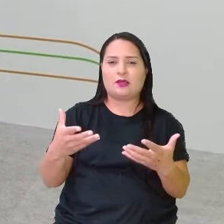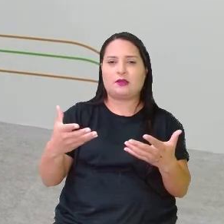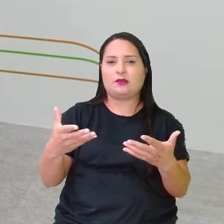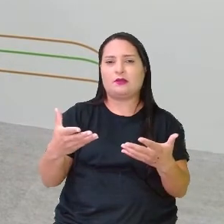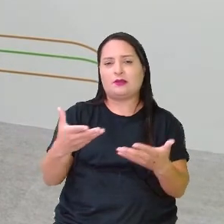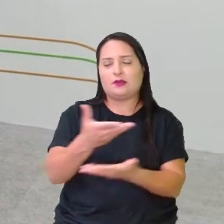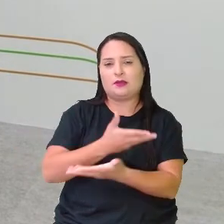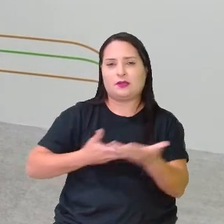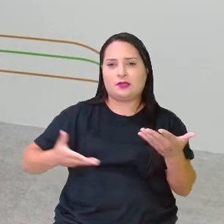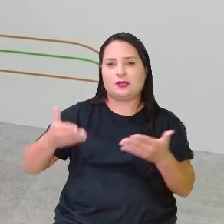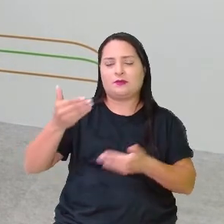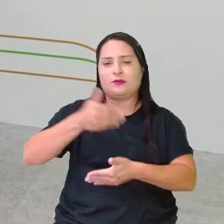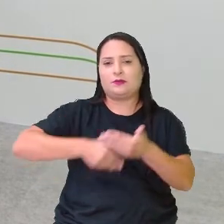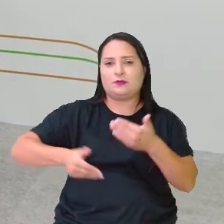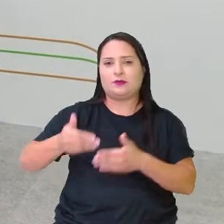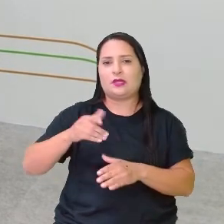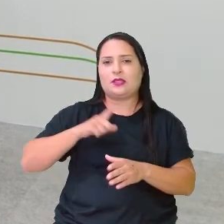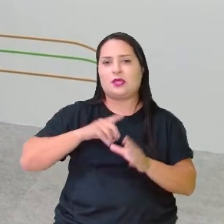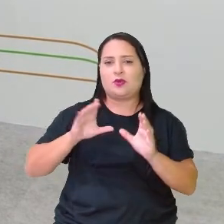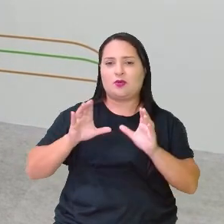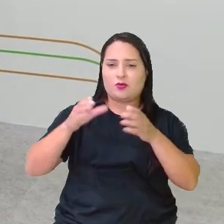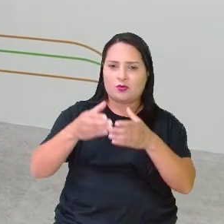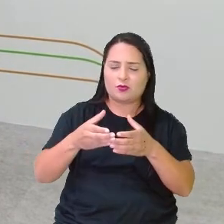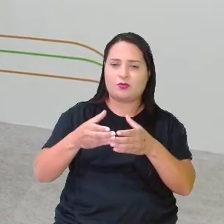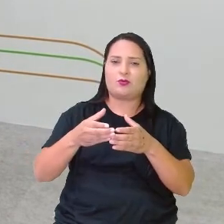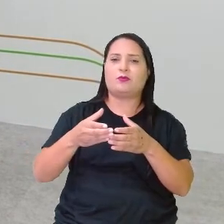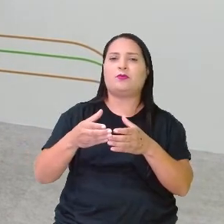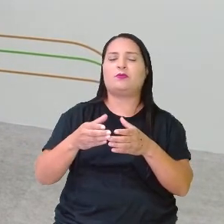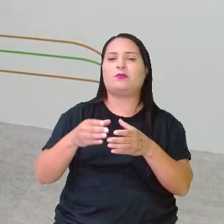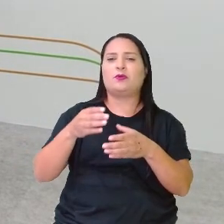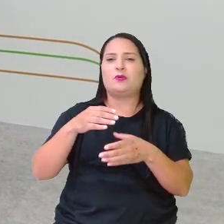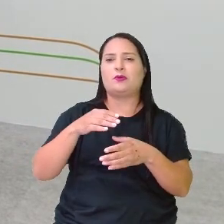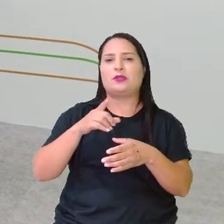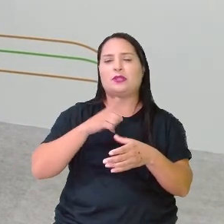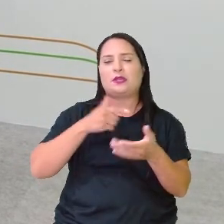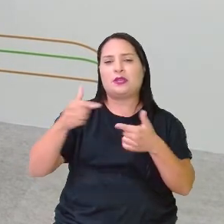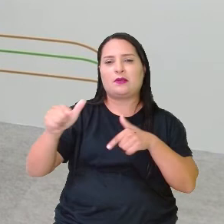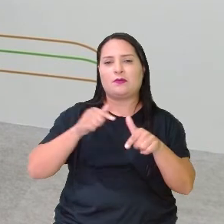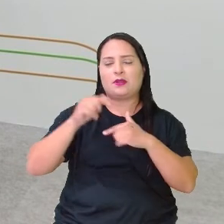maravilhosa aqui, fazendo com que tudo isso aconteça. A você que está aí em casa,